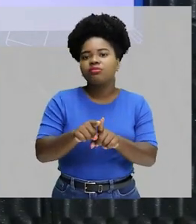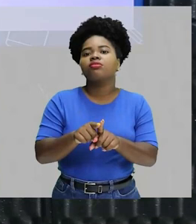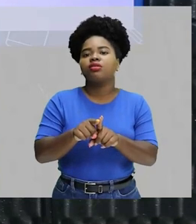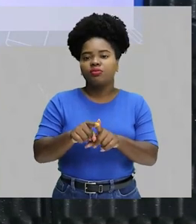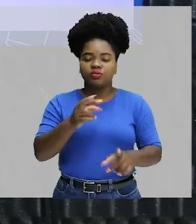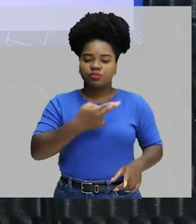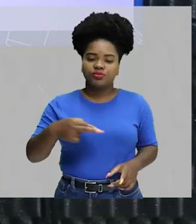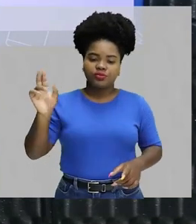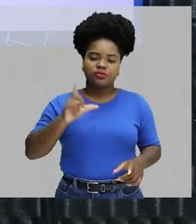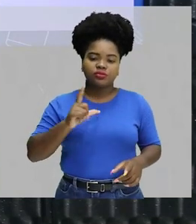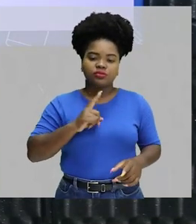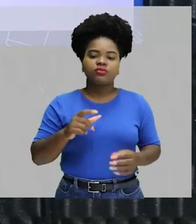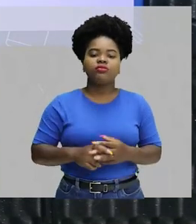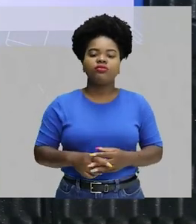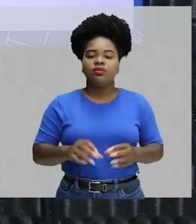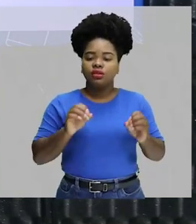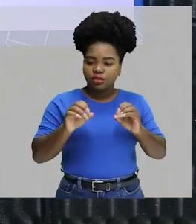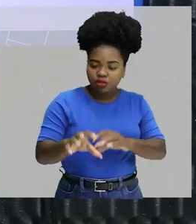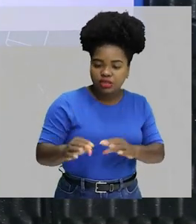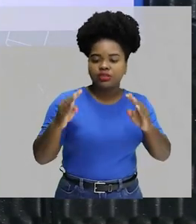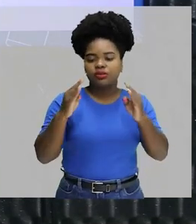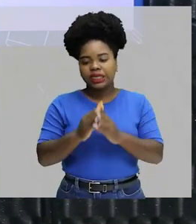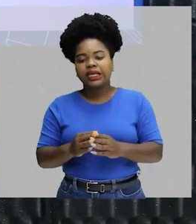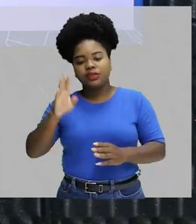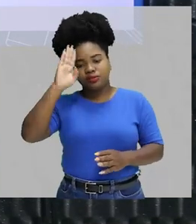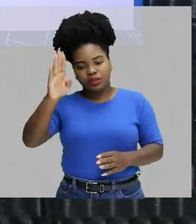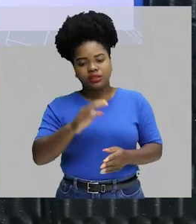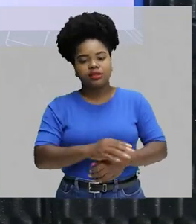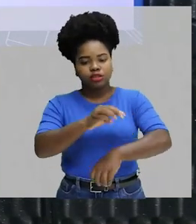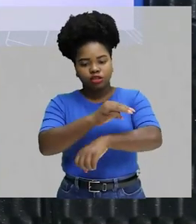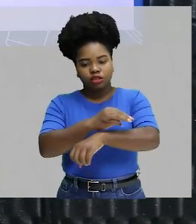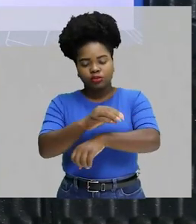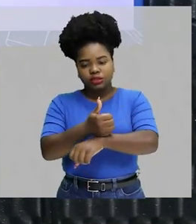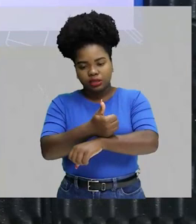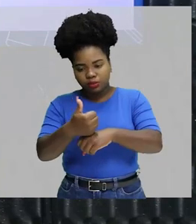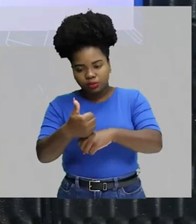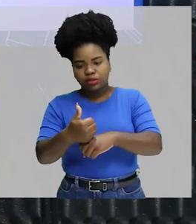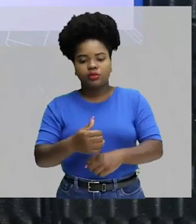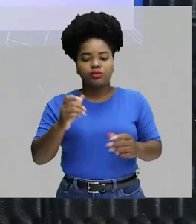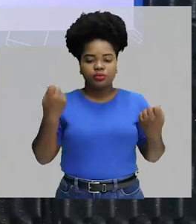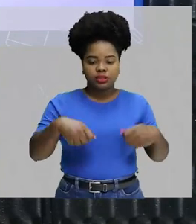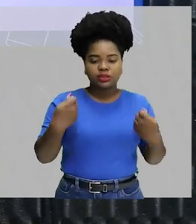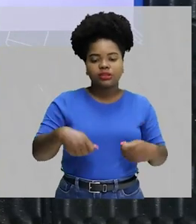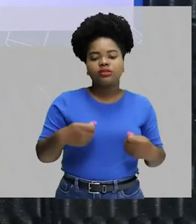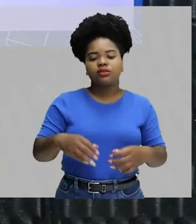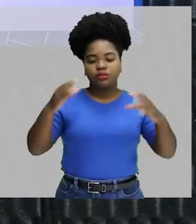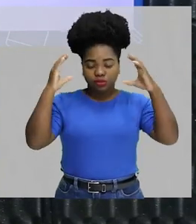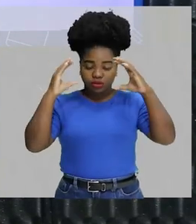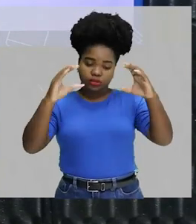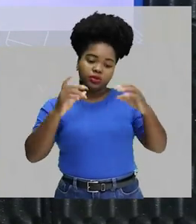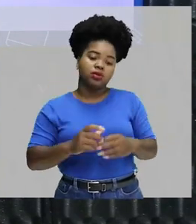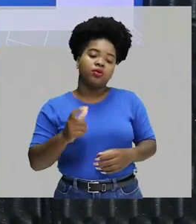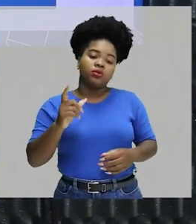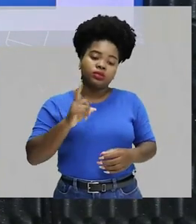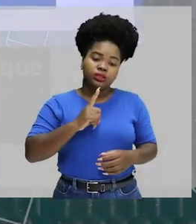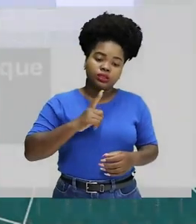casa princípios Morais então muitas coisas influenciam a nossa opinião e nós temos que respeitar quando alguém desenvolve uma opinião